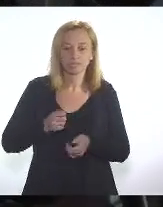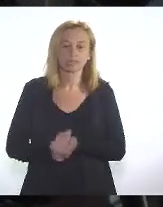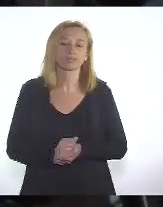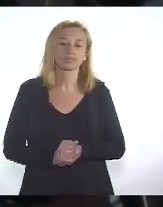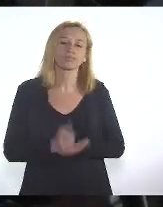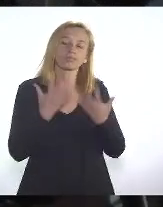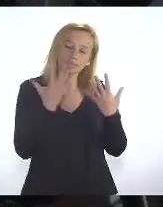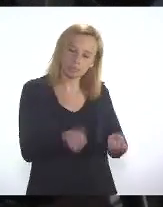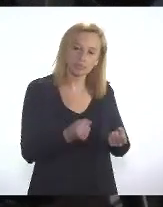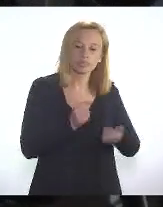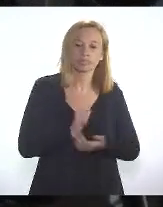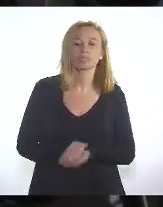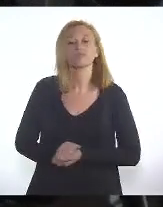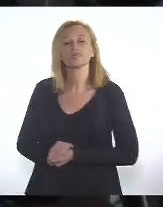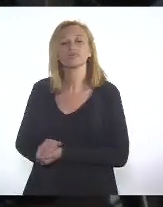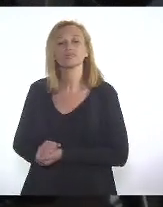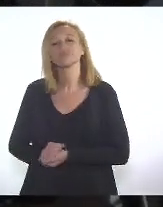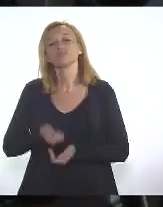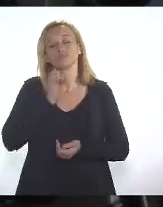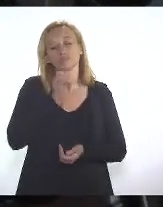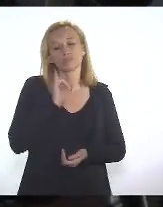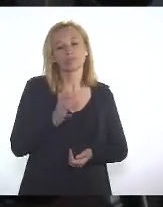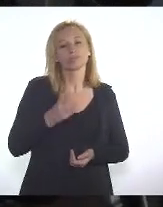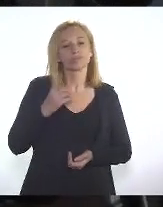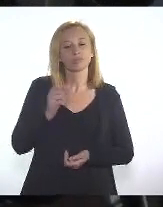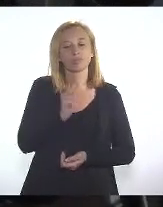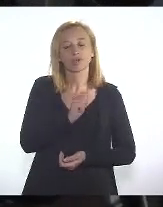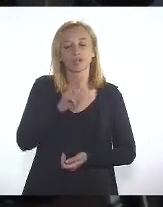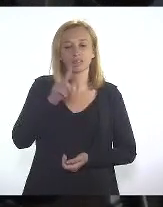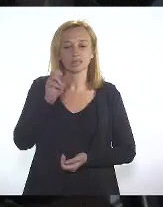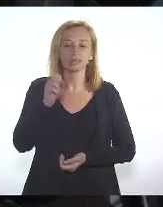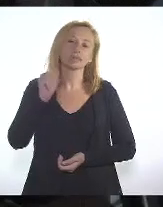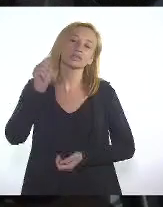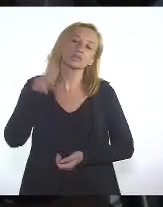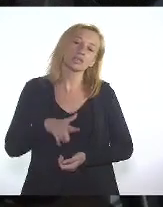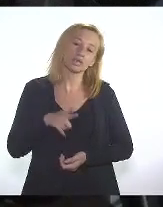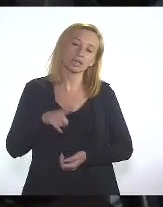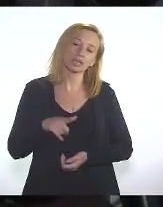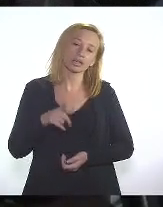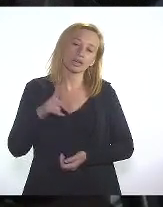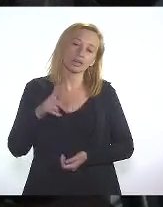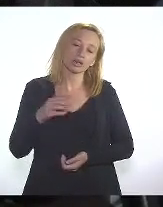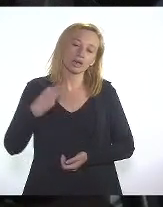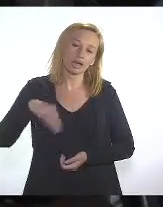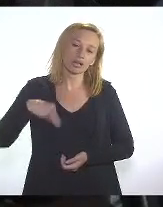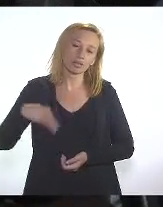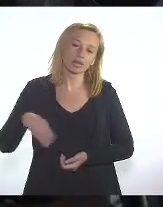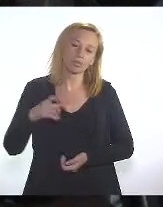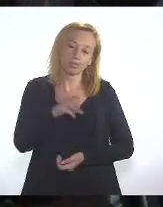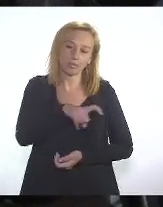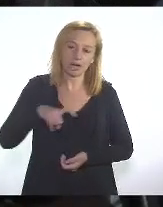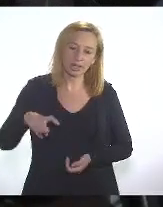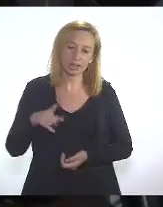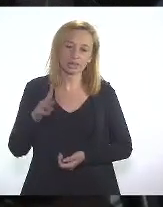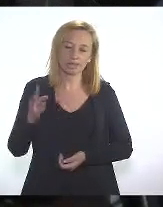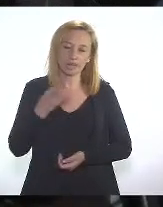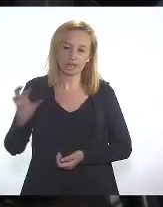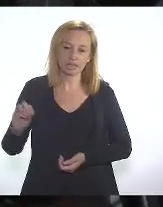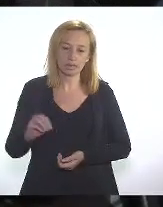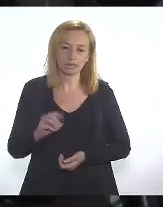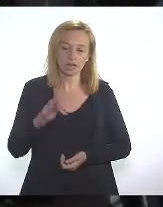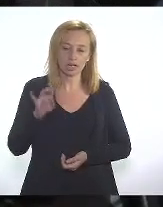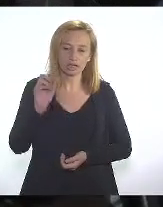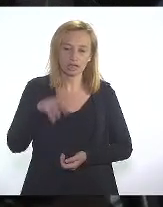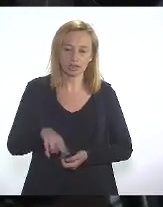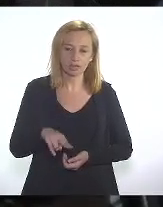e controle, favorável. Relatores André Correia, Luiz Martins, Carlos Mink, Max Lemos, Brazão e Anderson